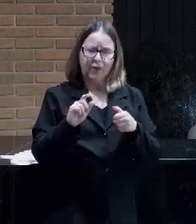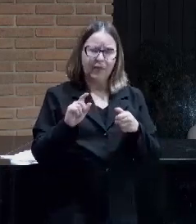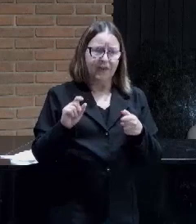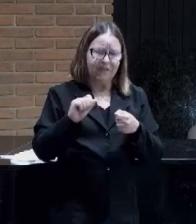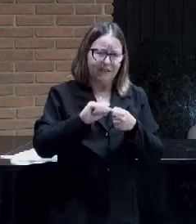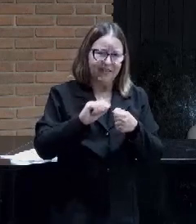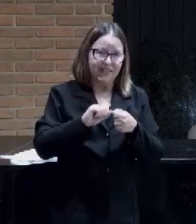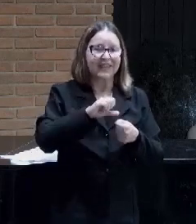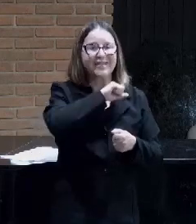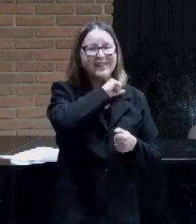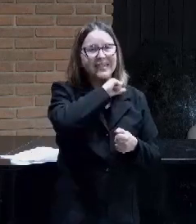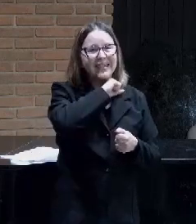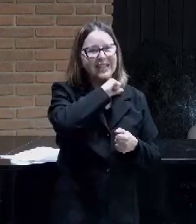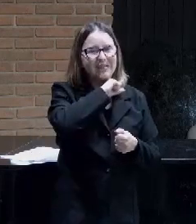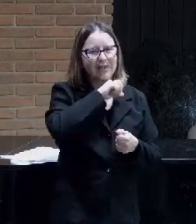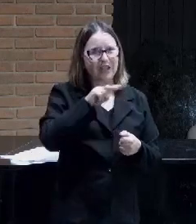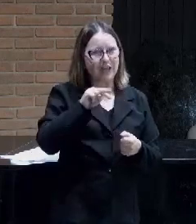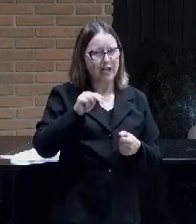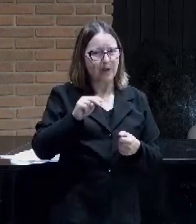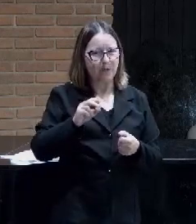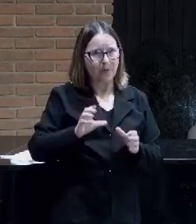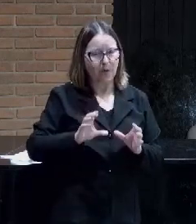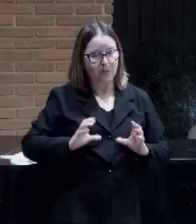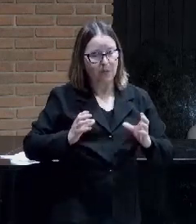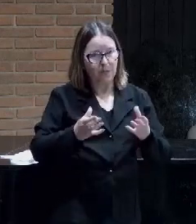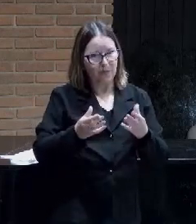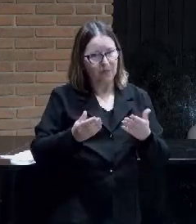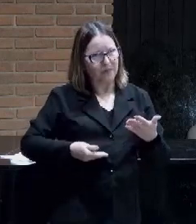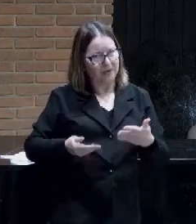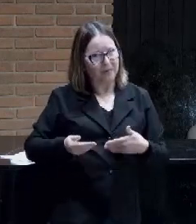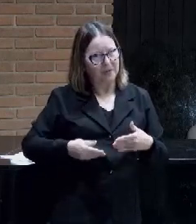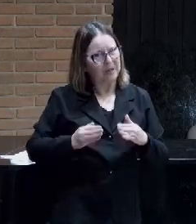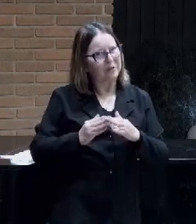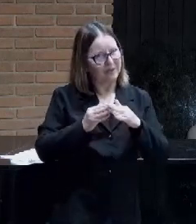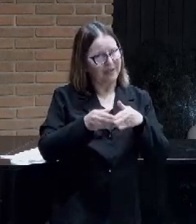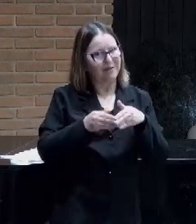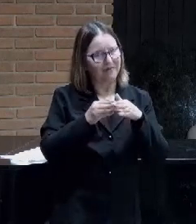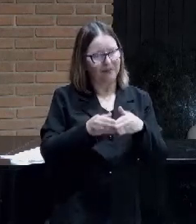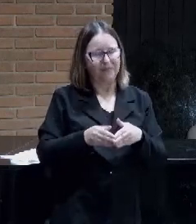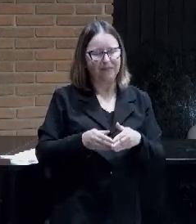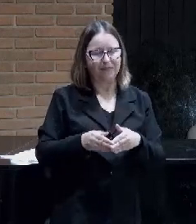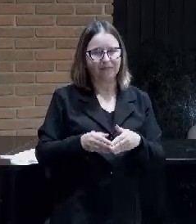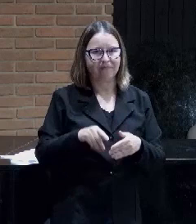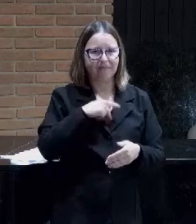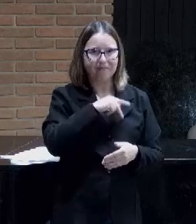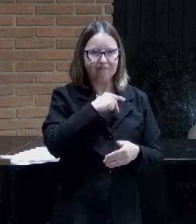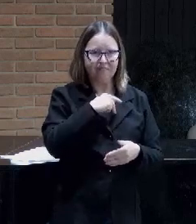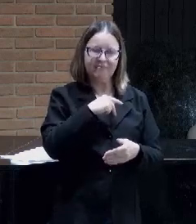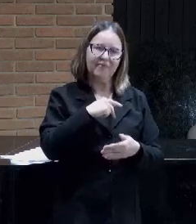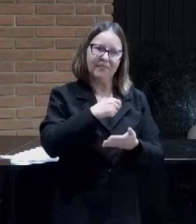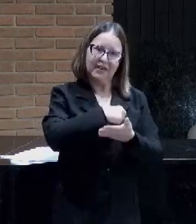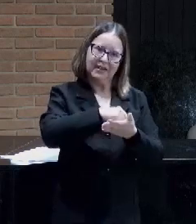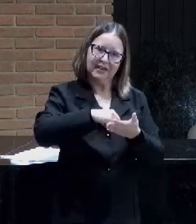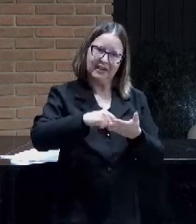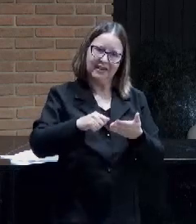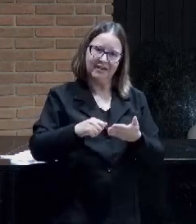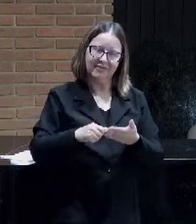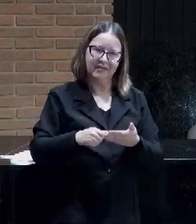princípios parecidos. O sacrifício que nós devemos realizar ao Senhor é como Paulo fala em Romanos 12:1. Vamos abrir e ler?